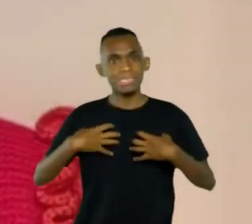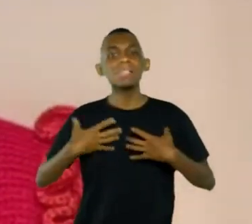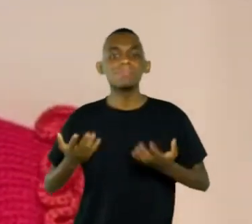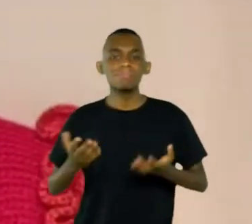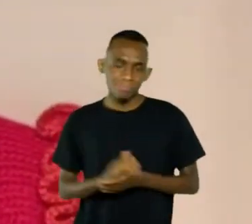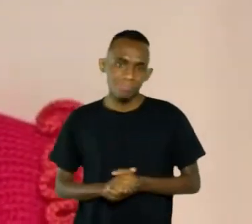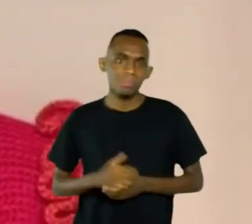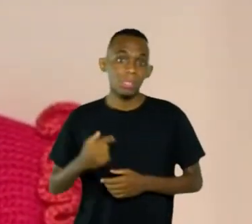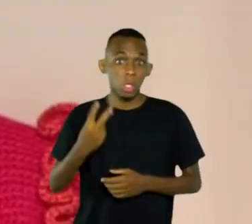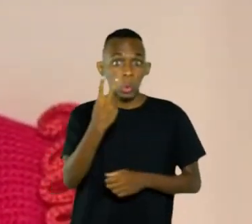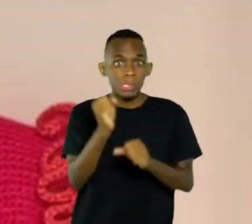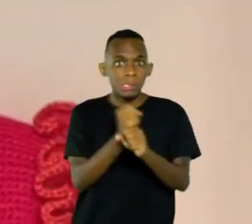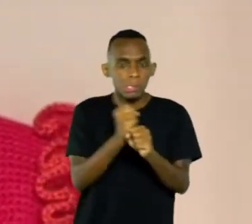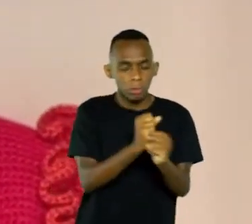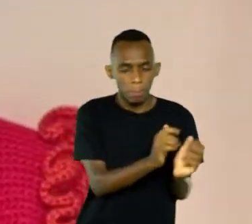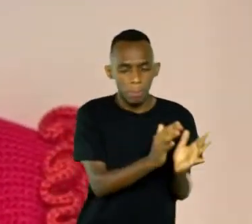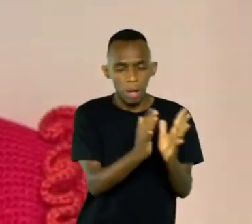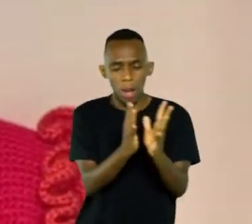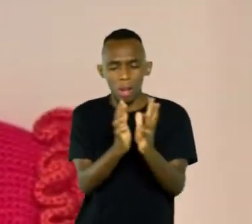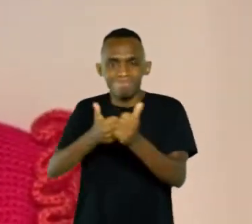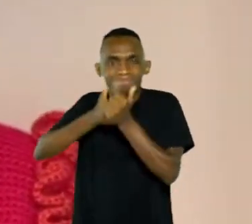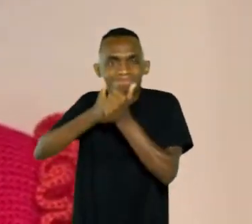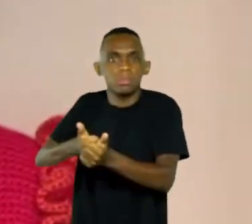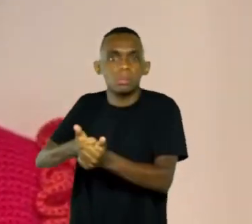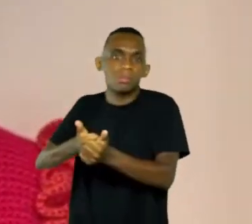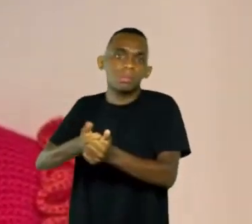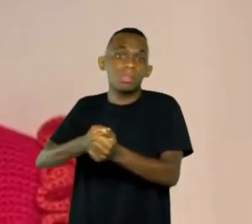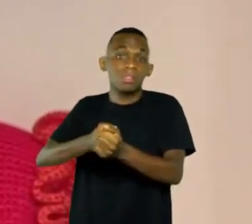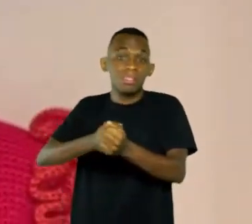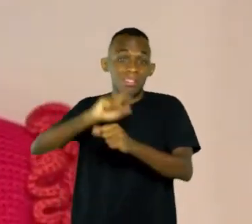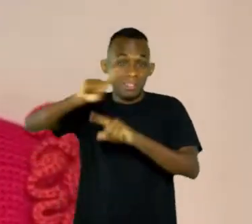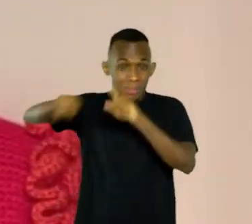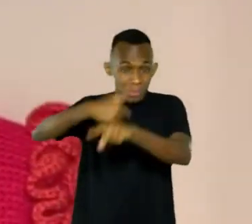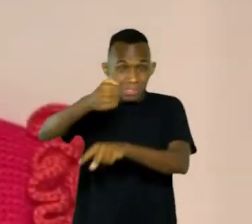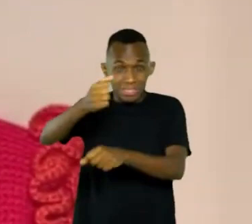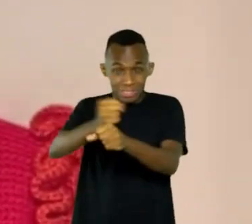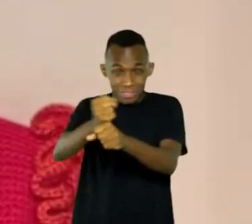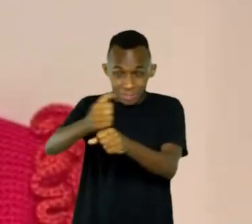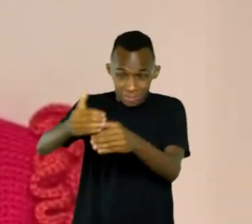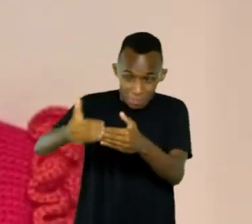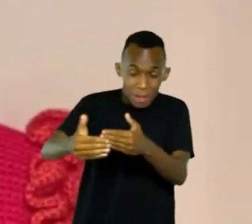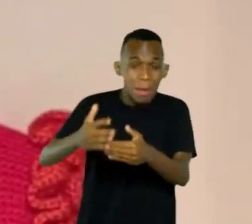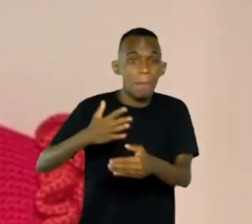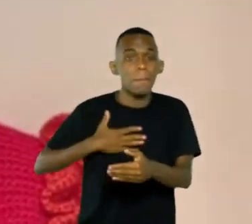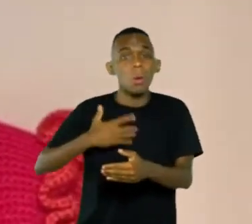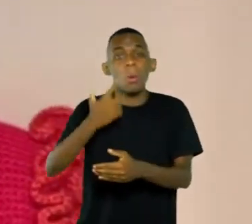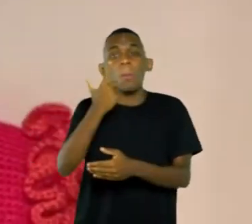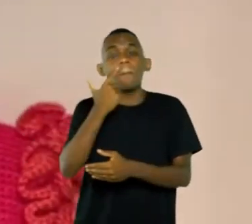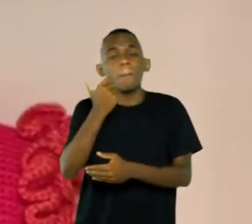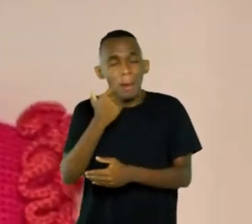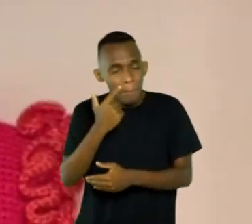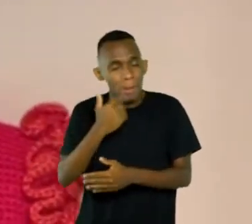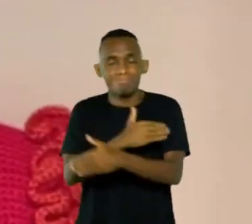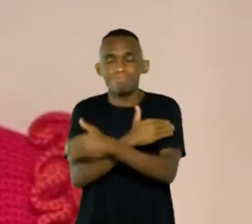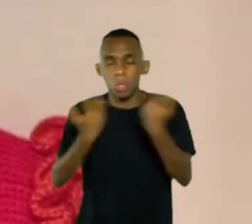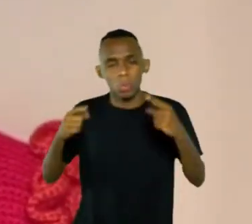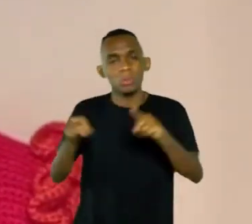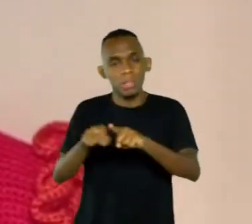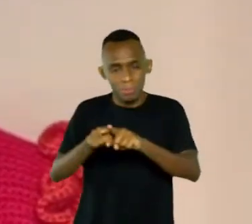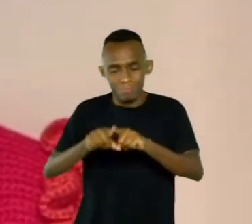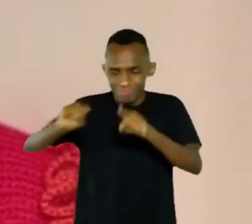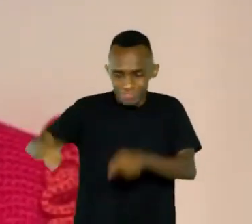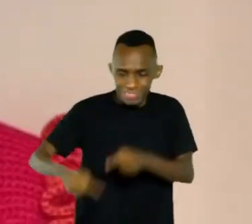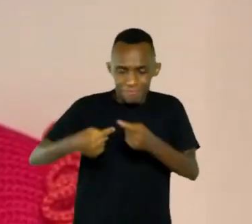doença da minha mãe. E aí, 7 anos depois, meu pai faleceu também, depois de 2 anos enfrentando um câncer, o papai já estava até casado